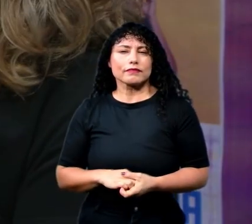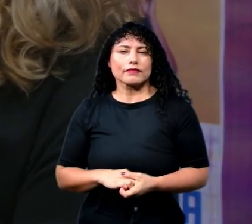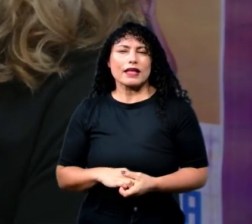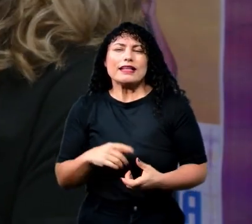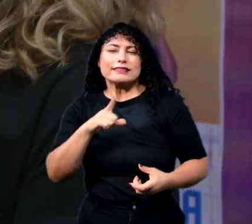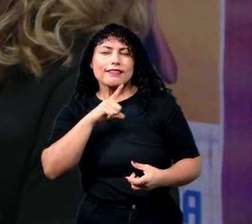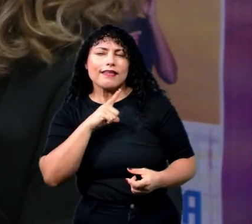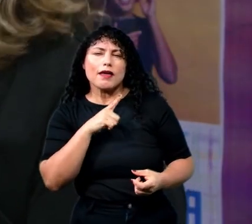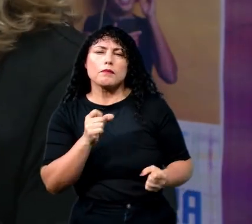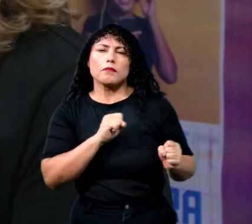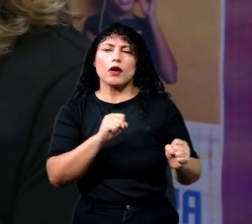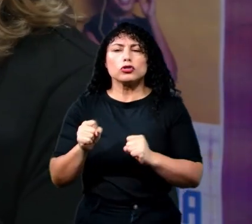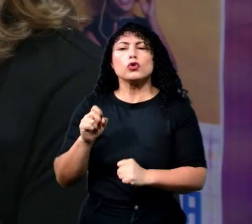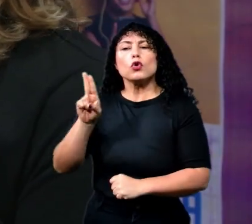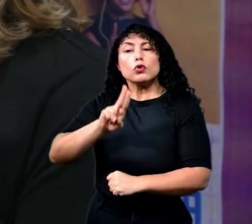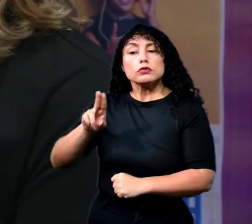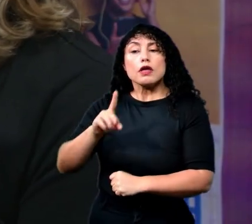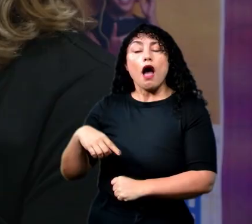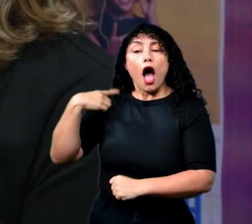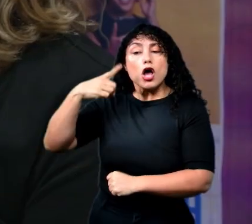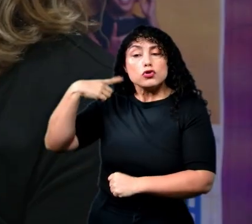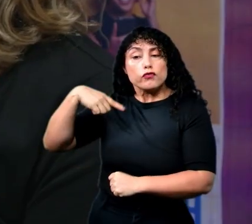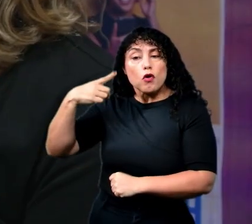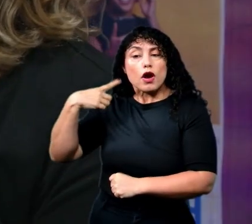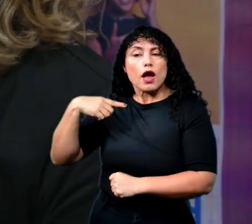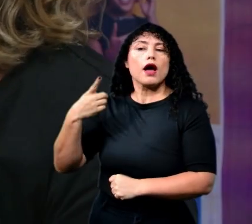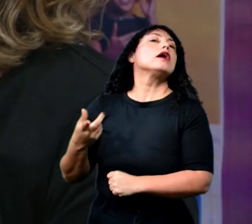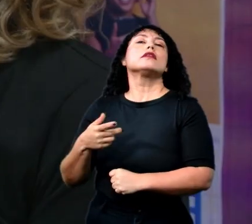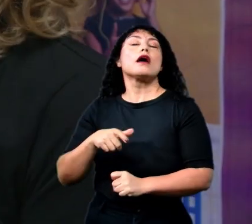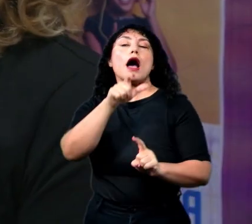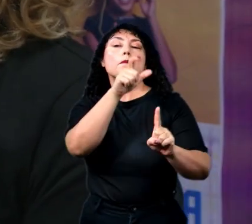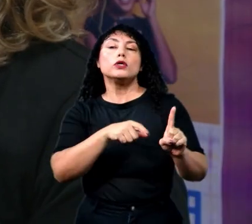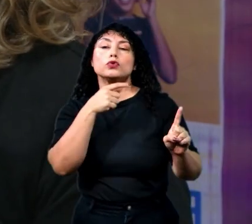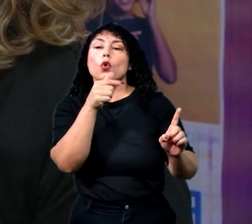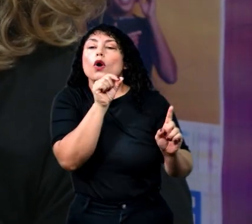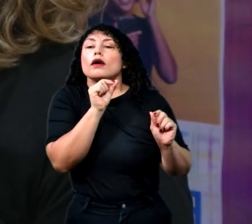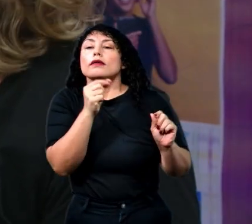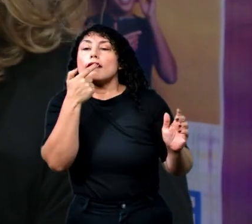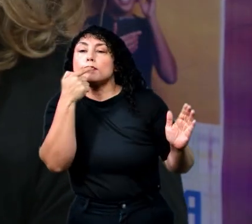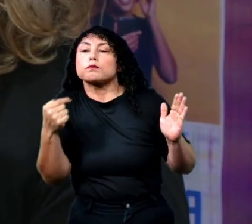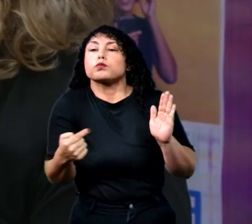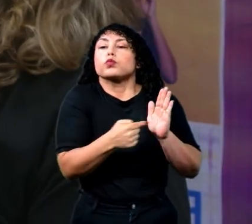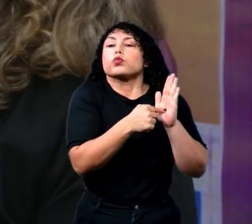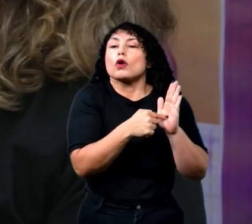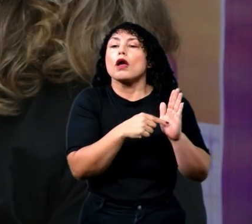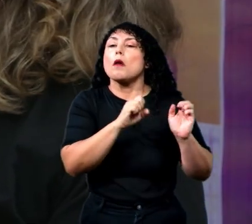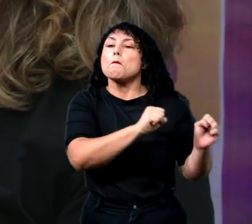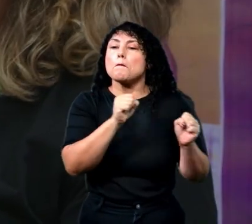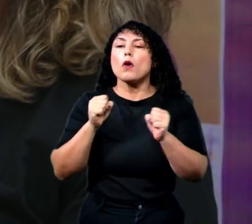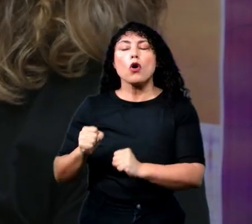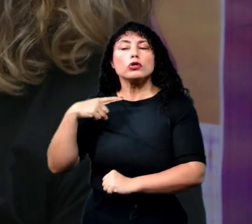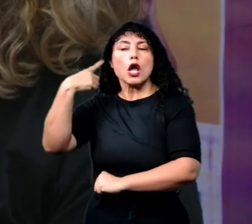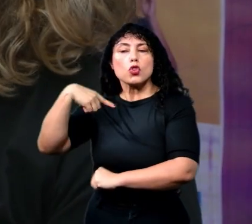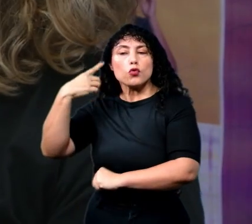você tem, né, pode usar até advogado, inclusive quem é a pessoa que está sendo denunciada, ela pode usar